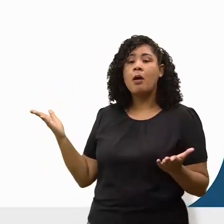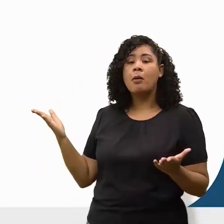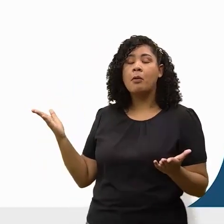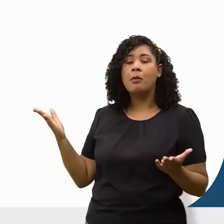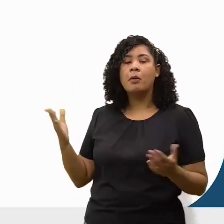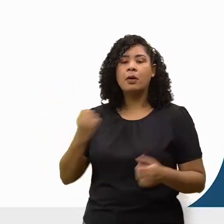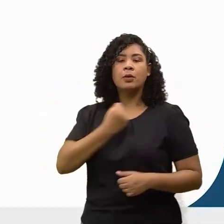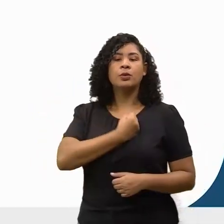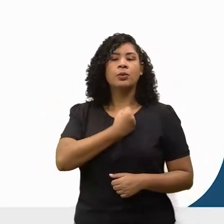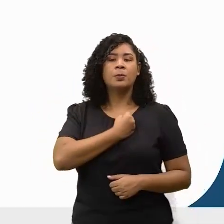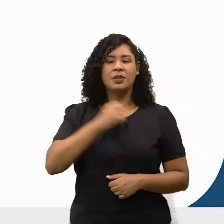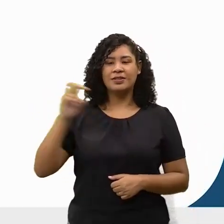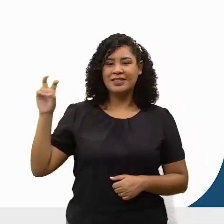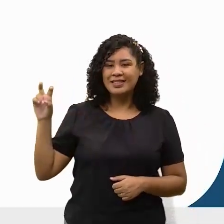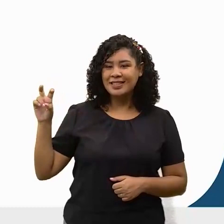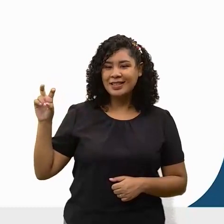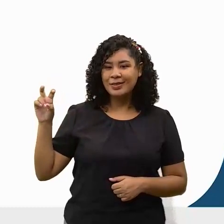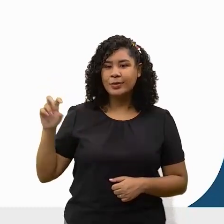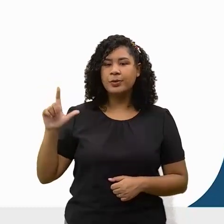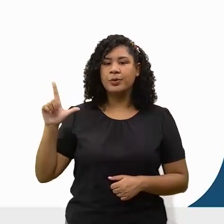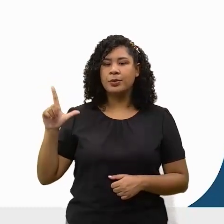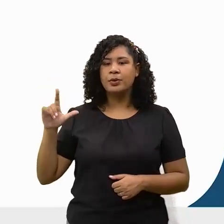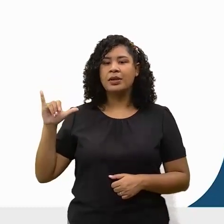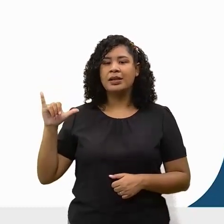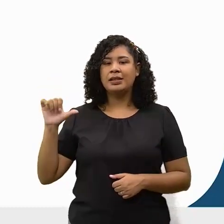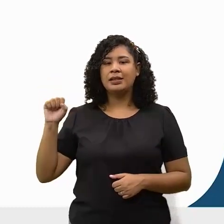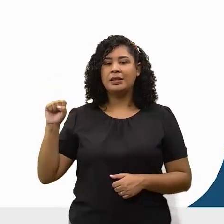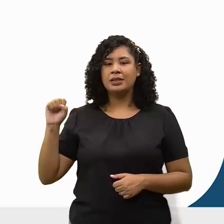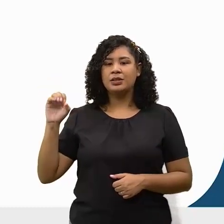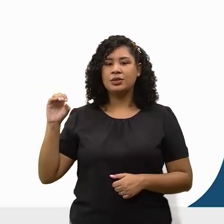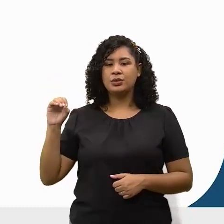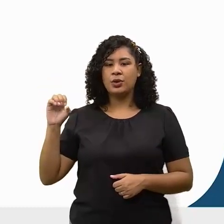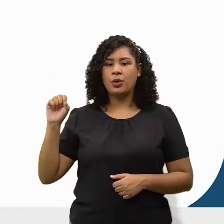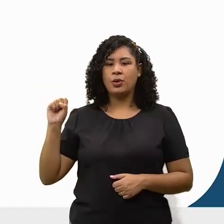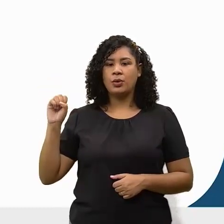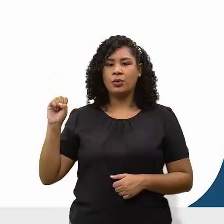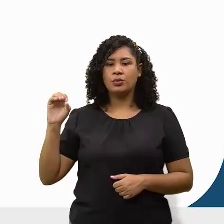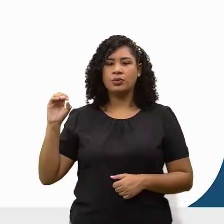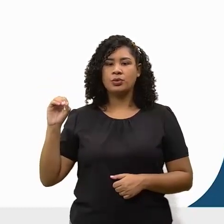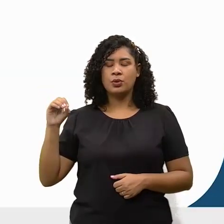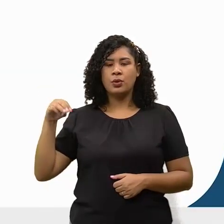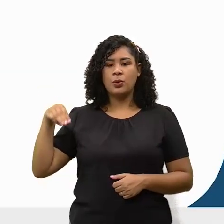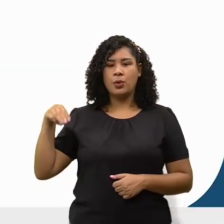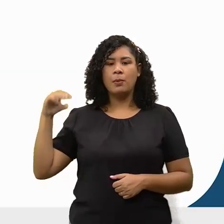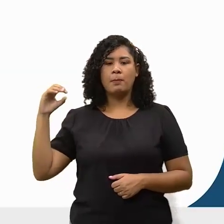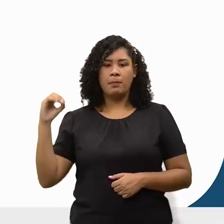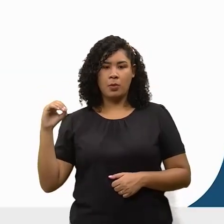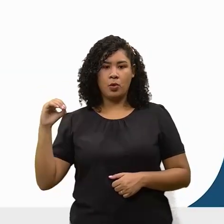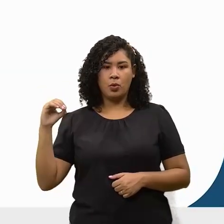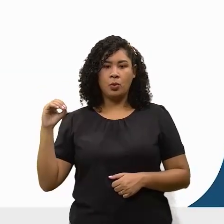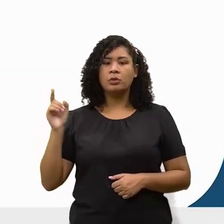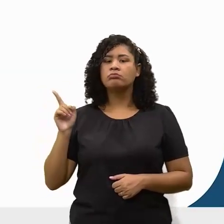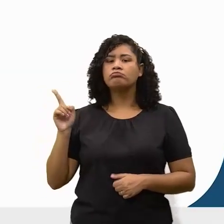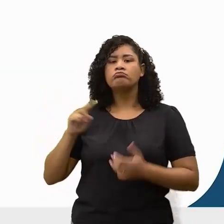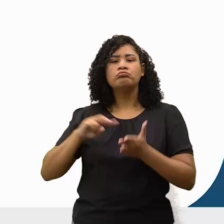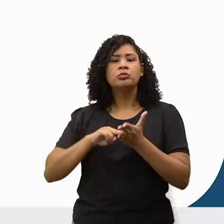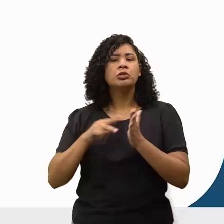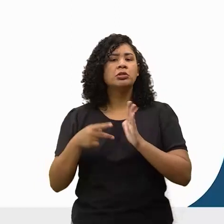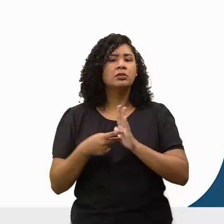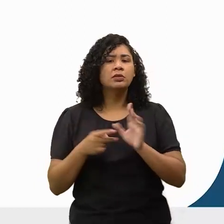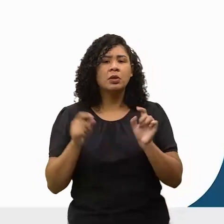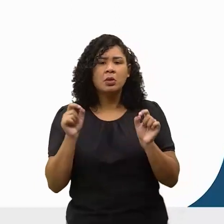você olhar ali, ó, é o lisossomo. Ele diz que o lisossomo, ele é